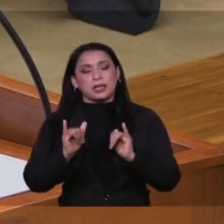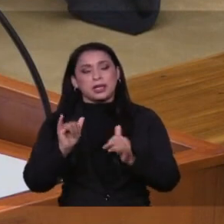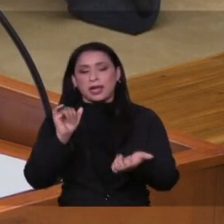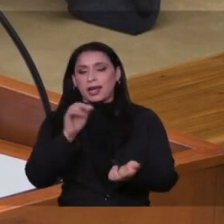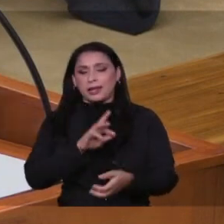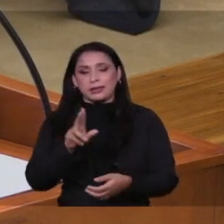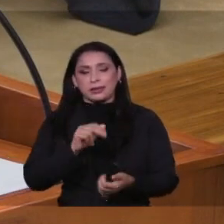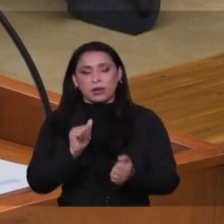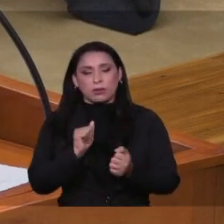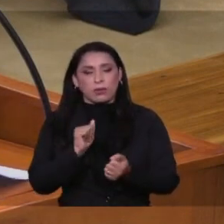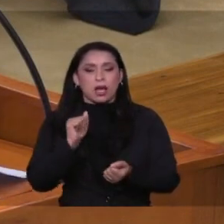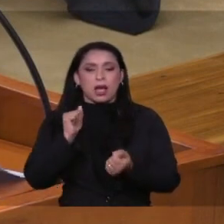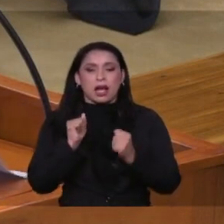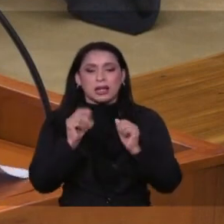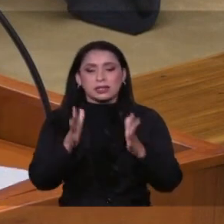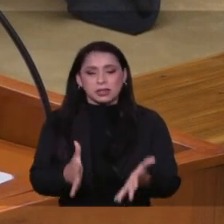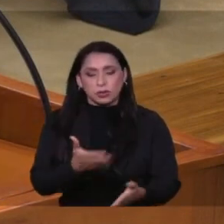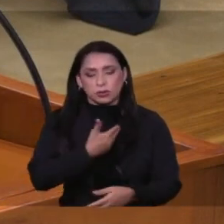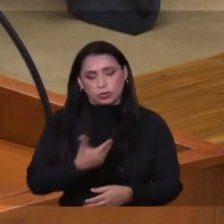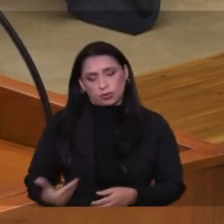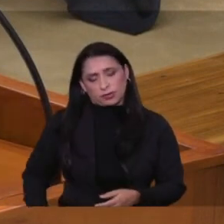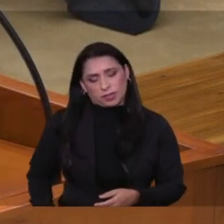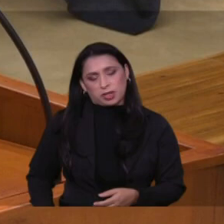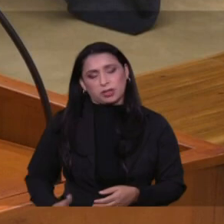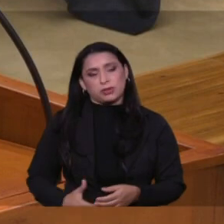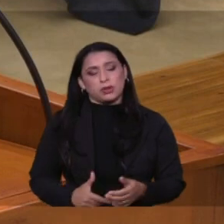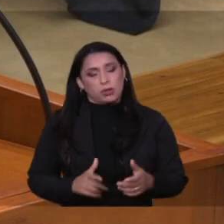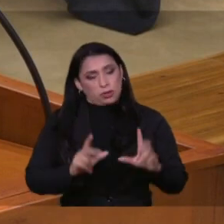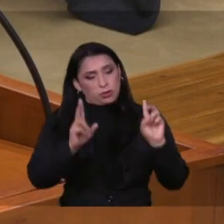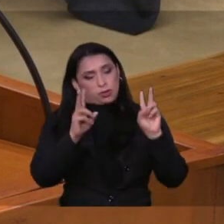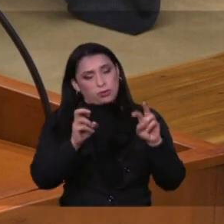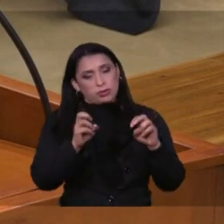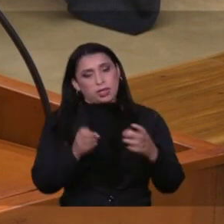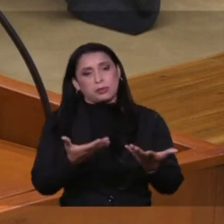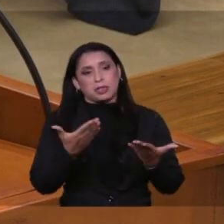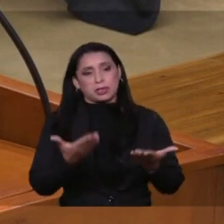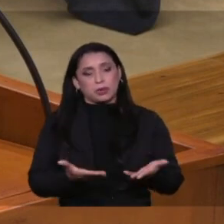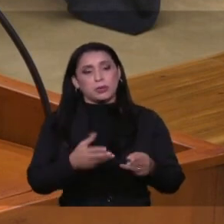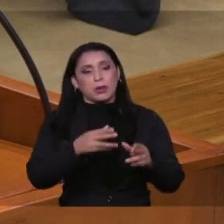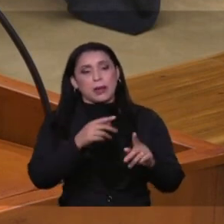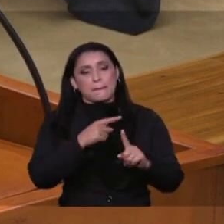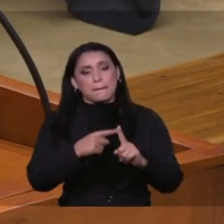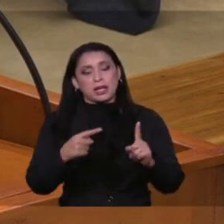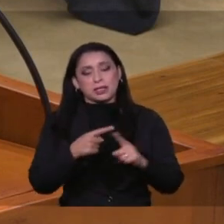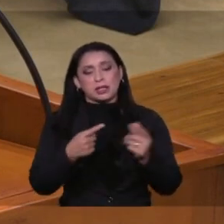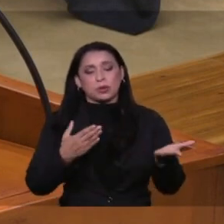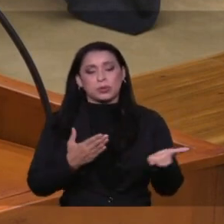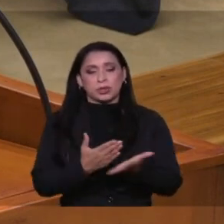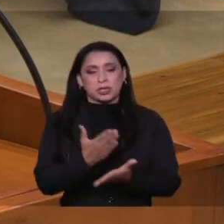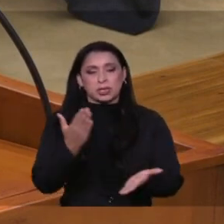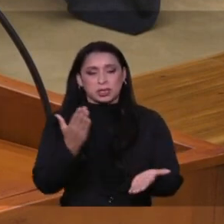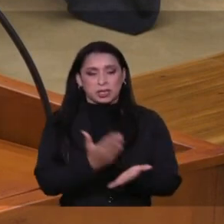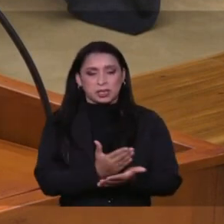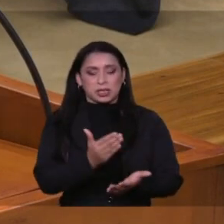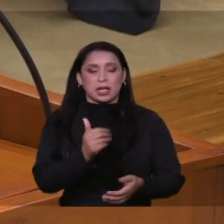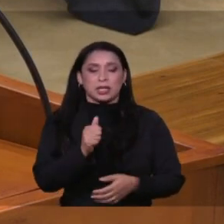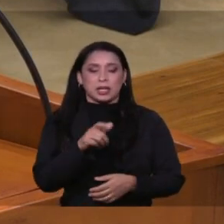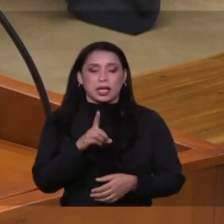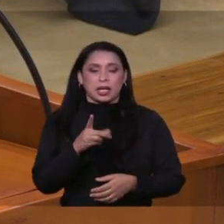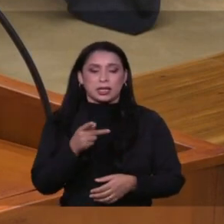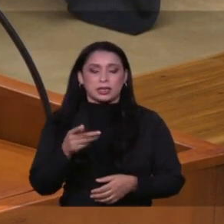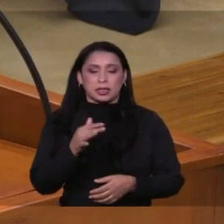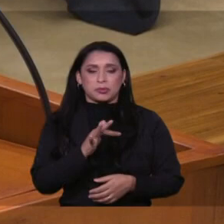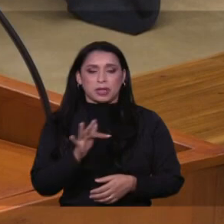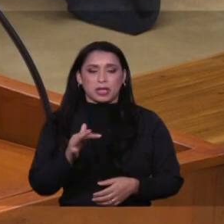proteção. Sendo assim, excelências, por essas breves razões, o Partido dos Trabalhadores pede pela parcial procedência das arguições de cumprimento do preceito